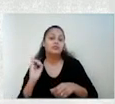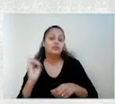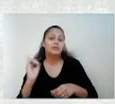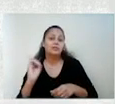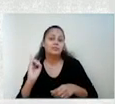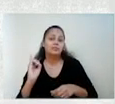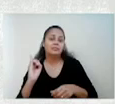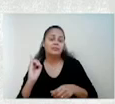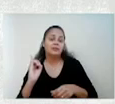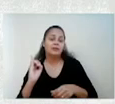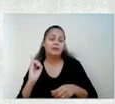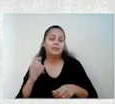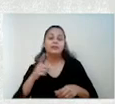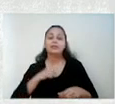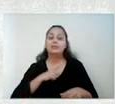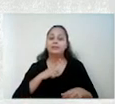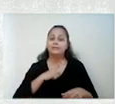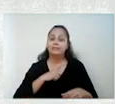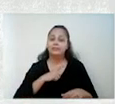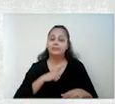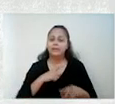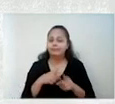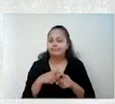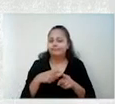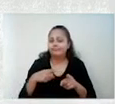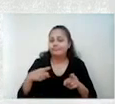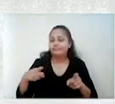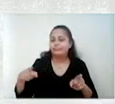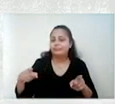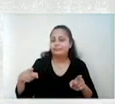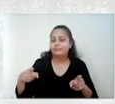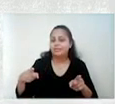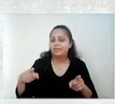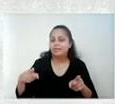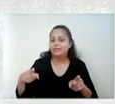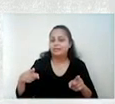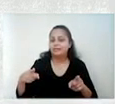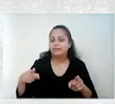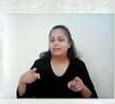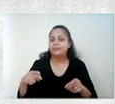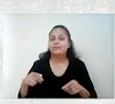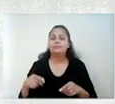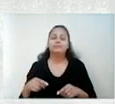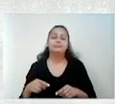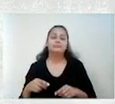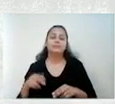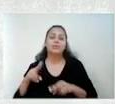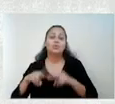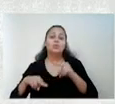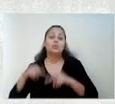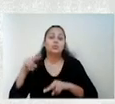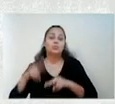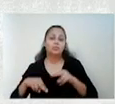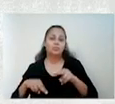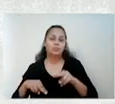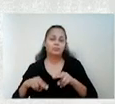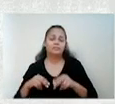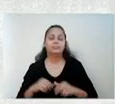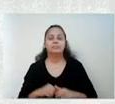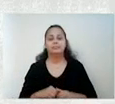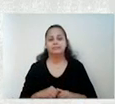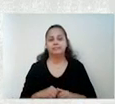na Itália, a gente vai ter uma intensidade muito maior, né, de comércio.